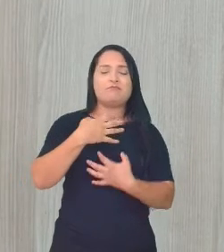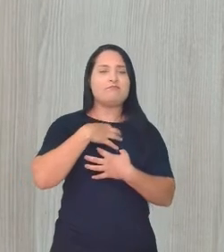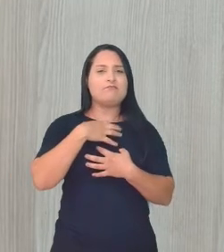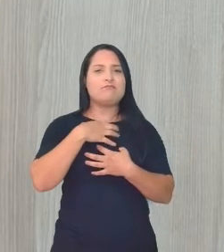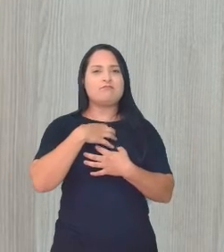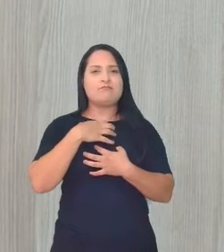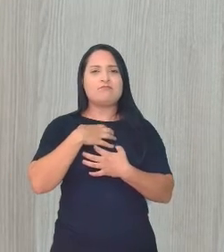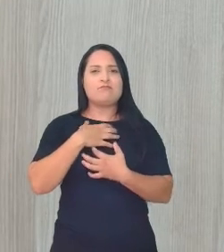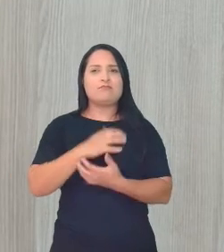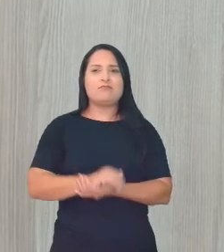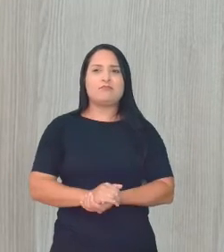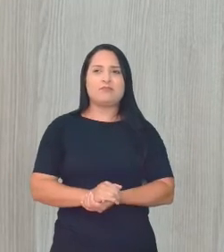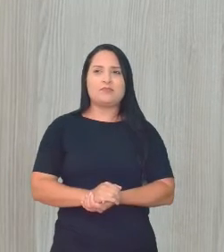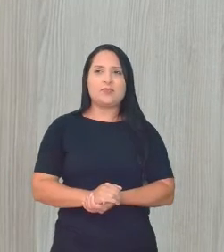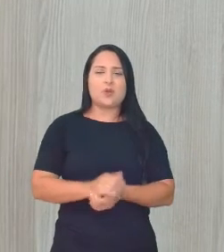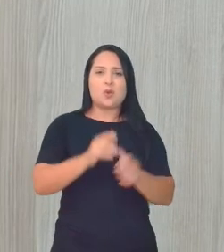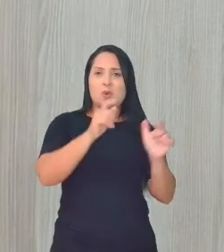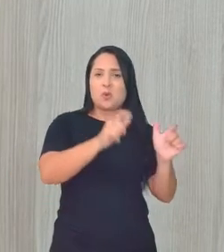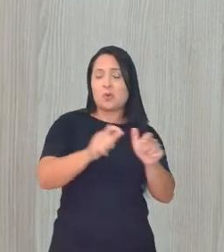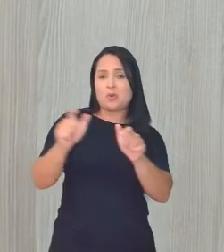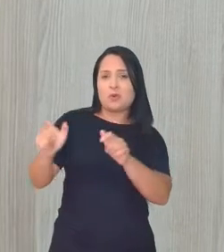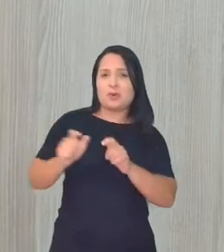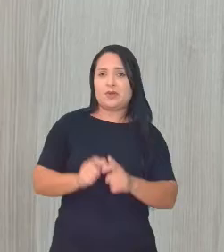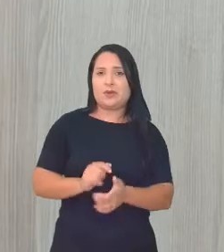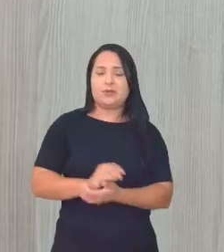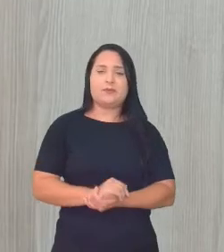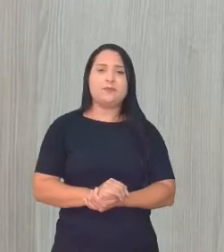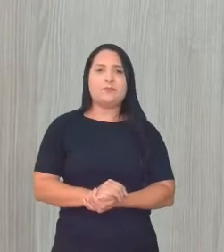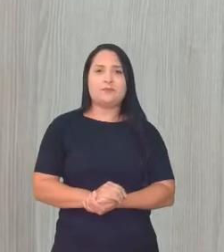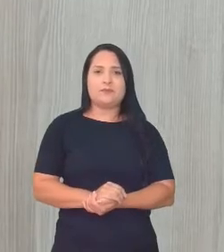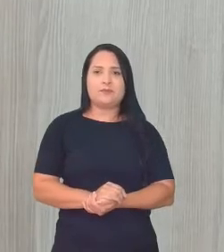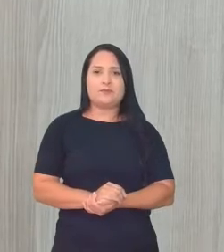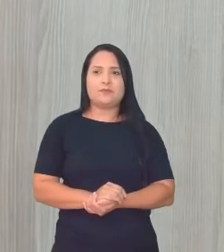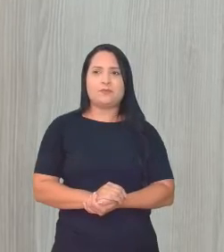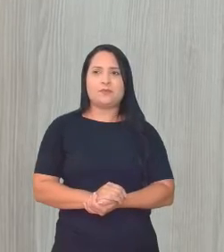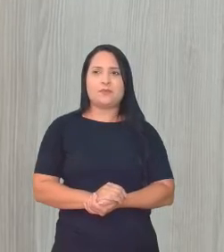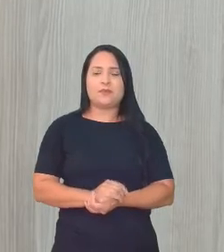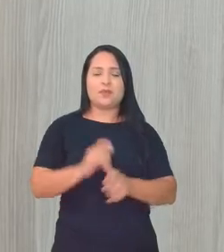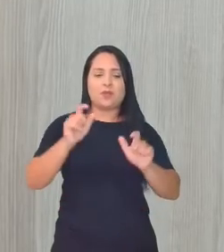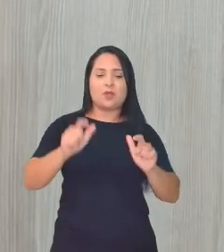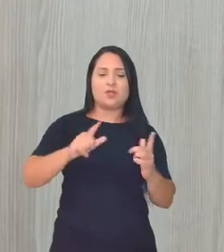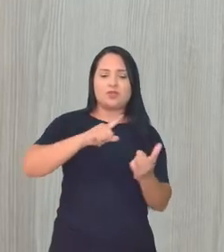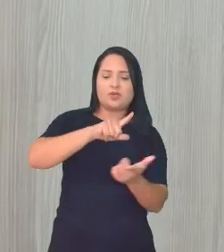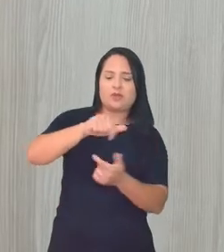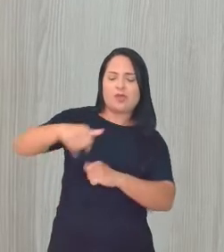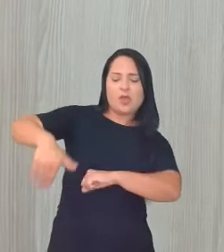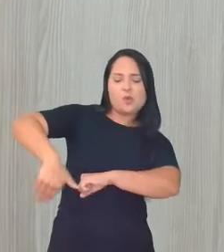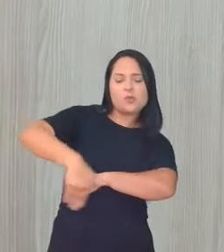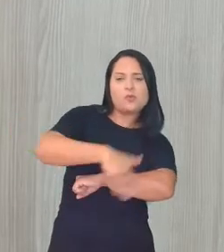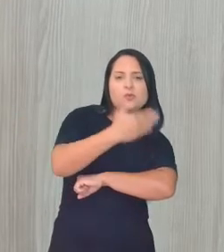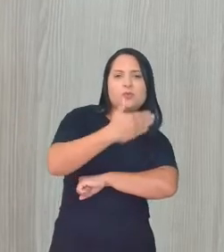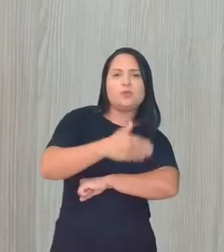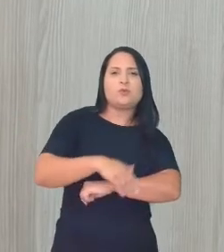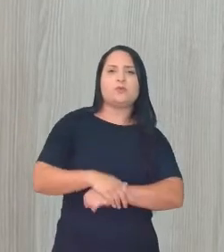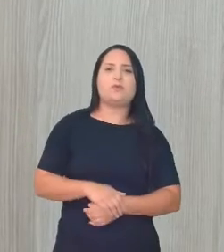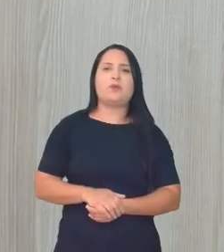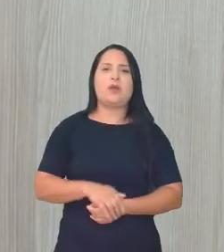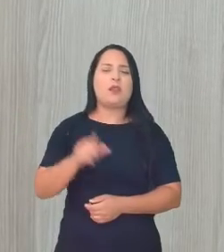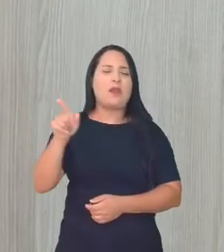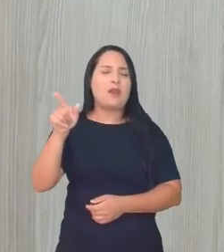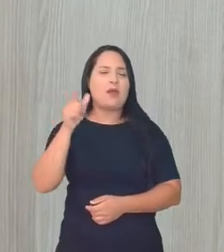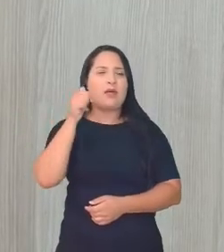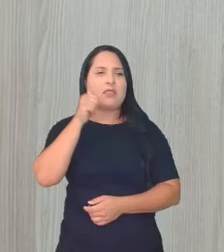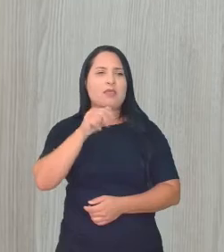de afeição, afetividade por determinados lugares. Aí é que entra a questão, né, que é o lugar na geografia. Então aquela ruazinha da sua